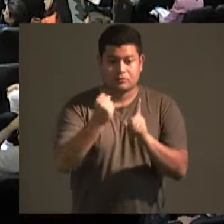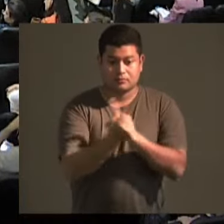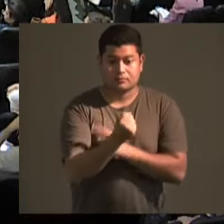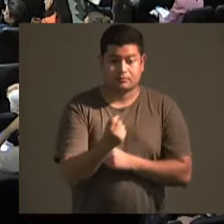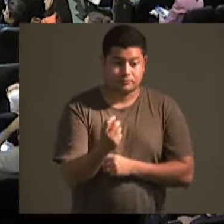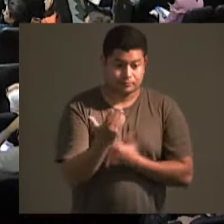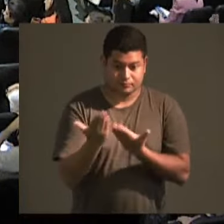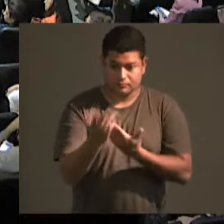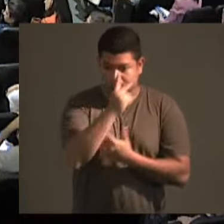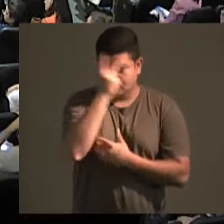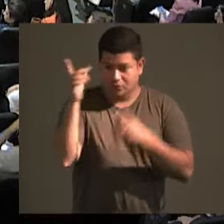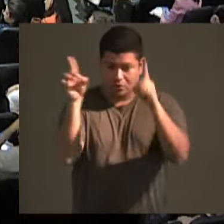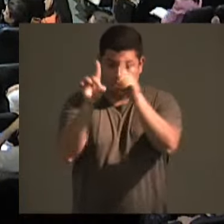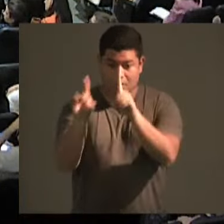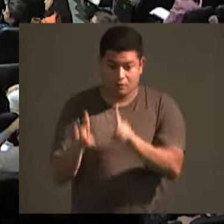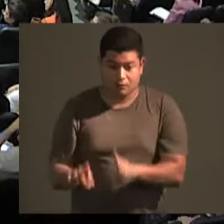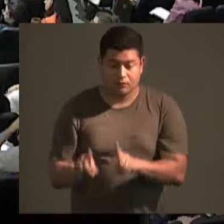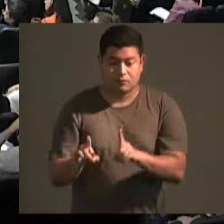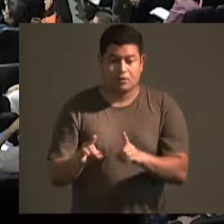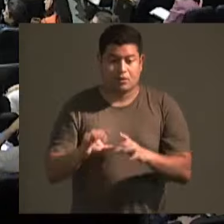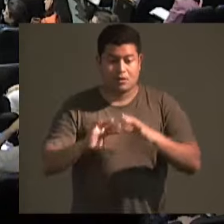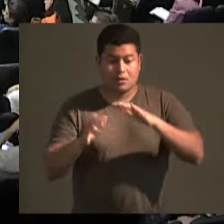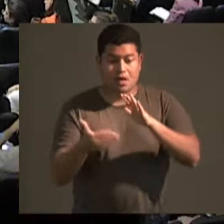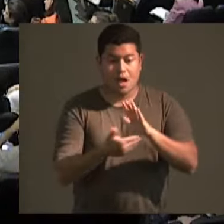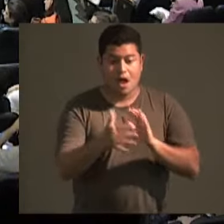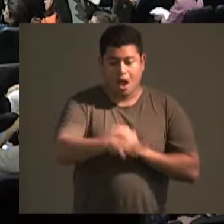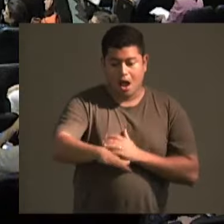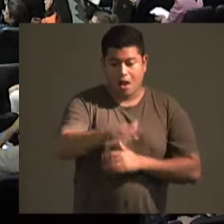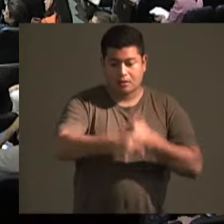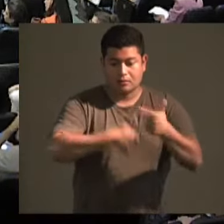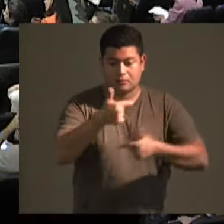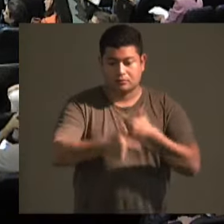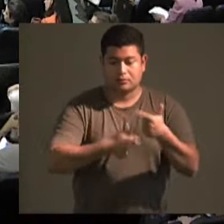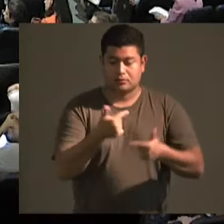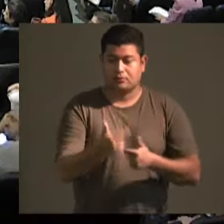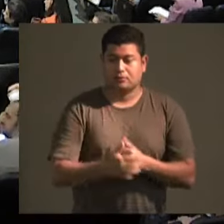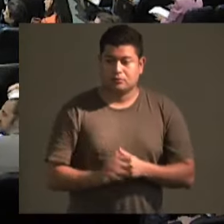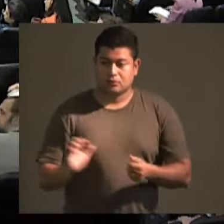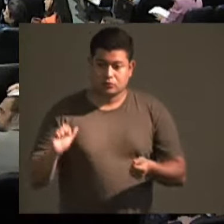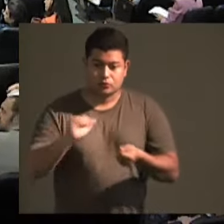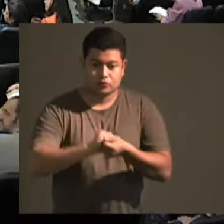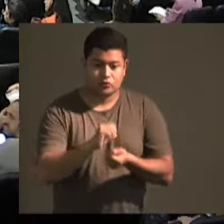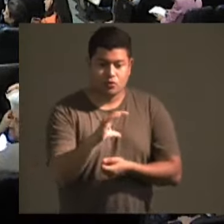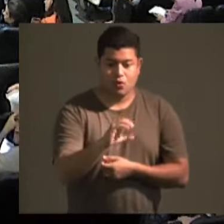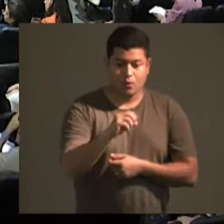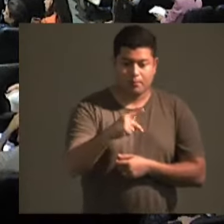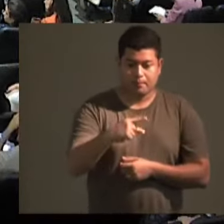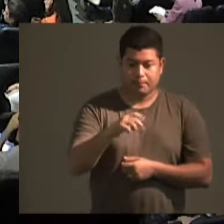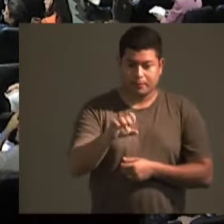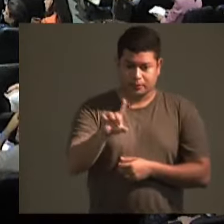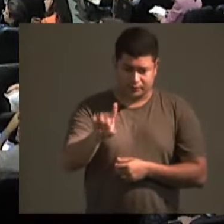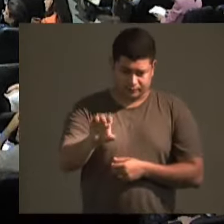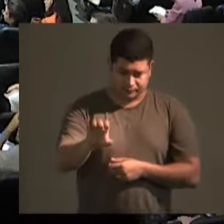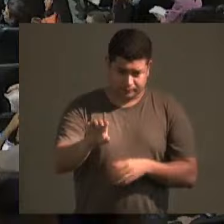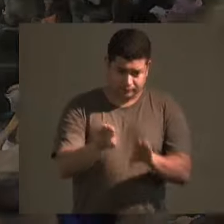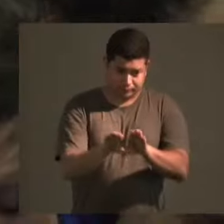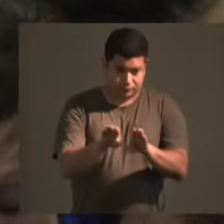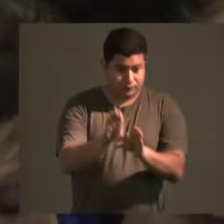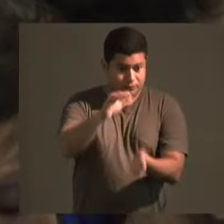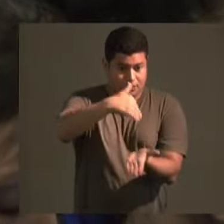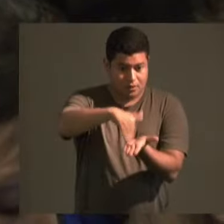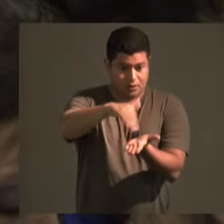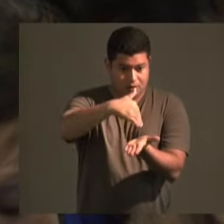deficiência ao mundo do trabalho, na Bludef, junto com o Compede, há uns 6 anos, e com a secretaria,